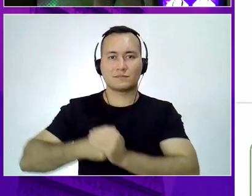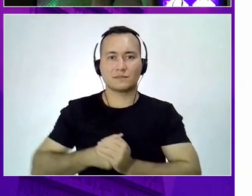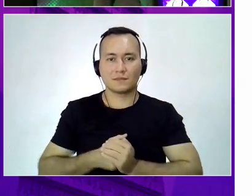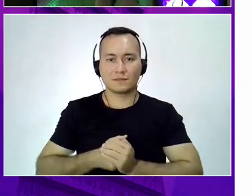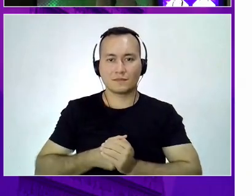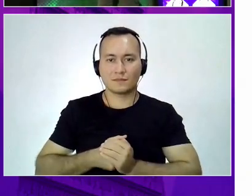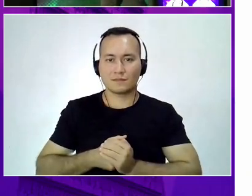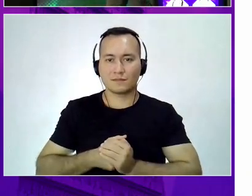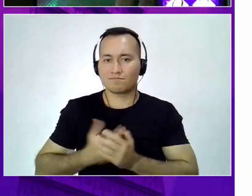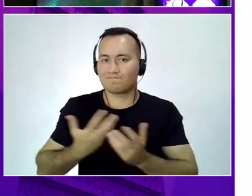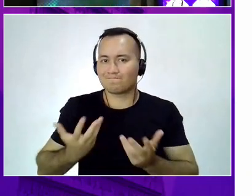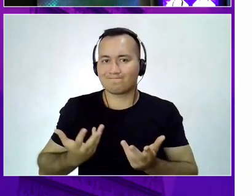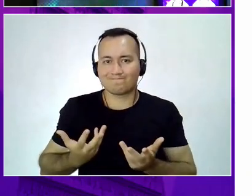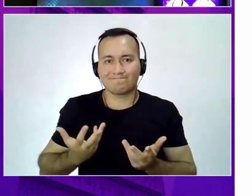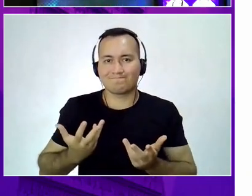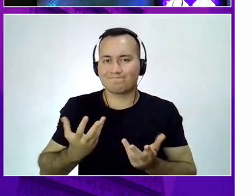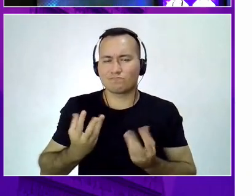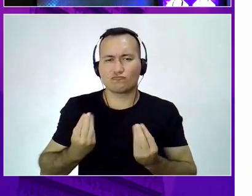pipeline de desenvolvimento.